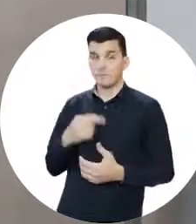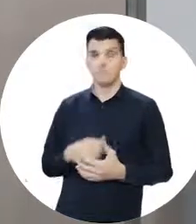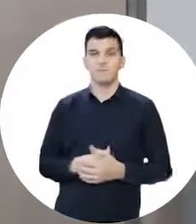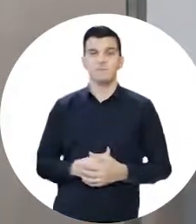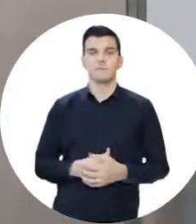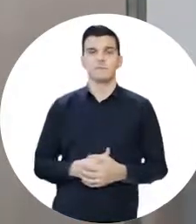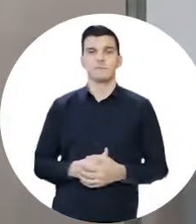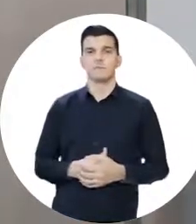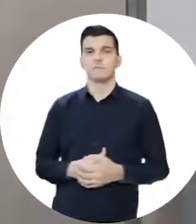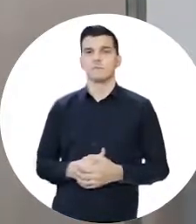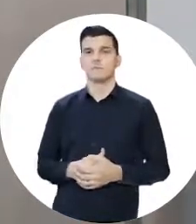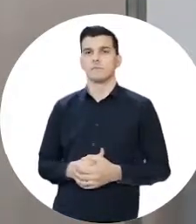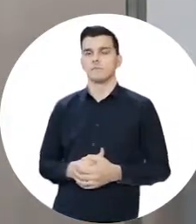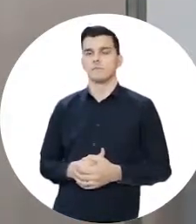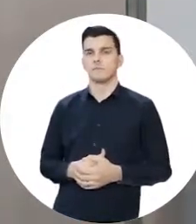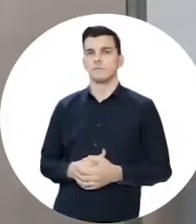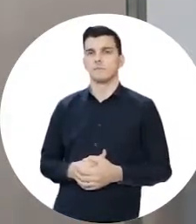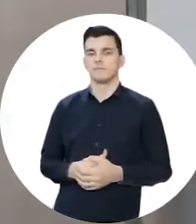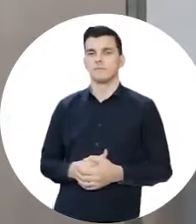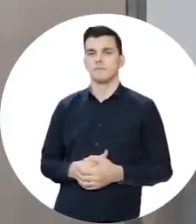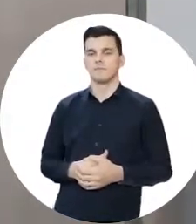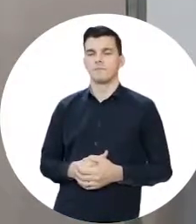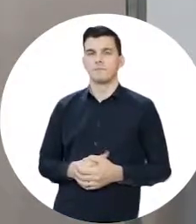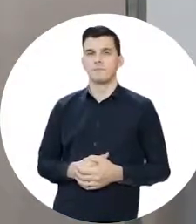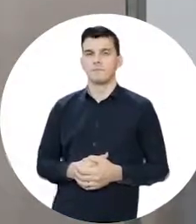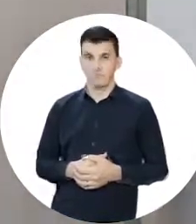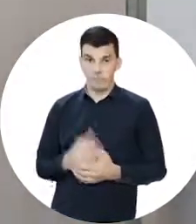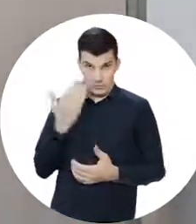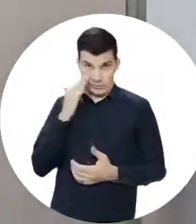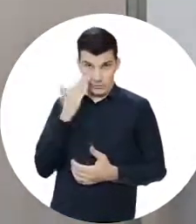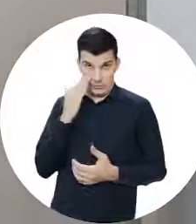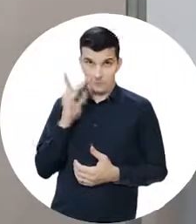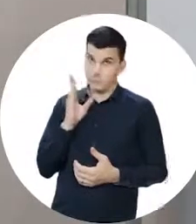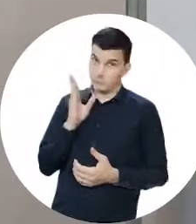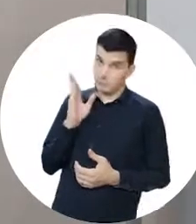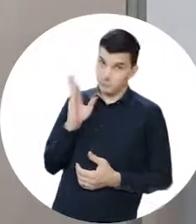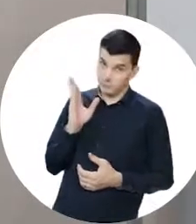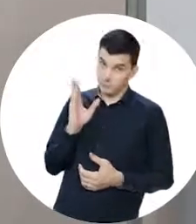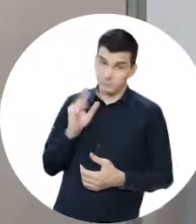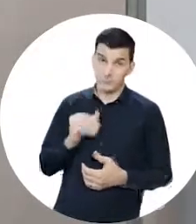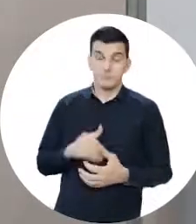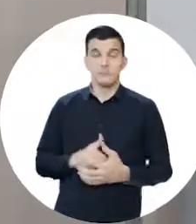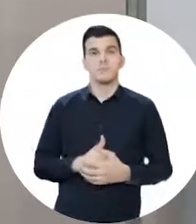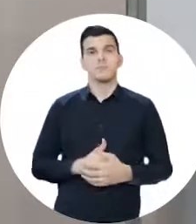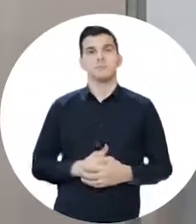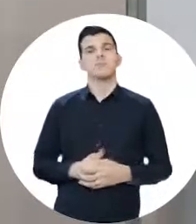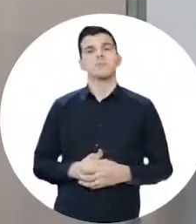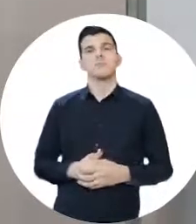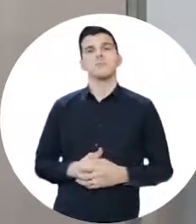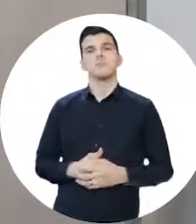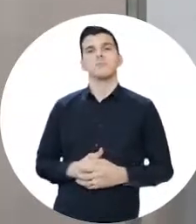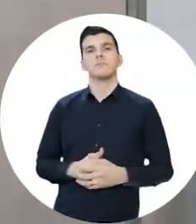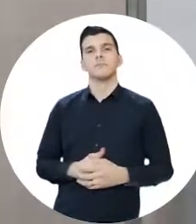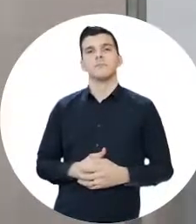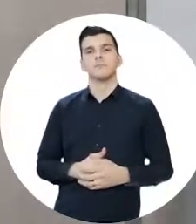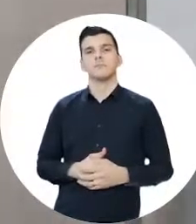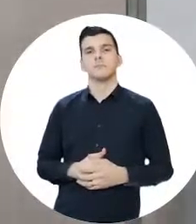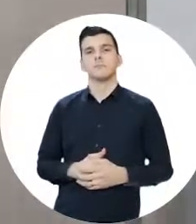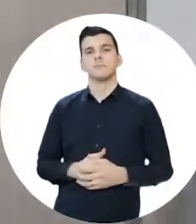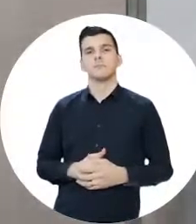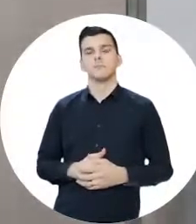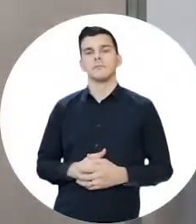que a densidade vezes o volume dessa solução. Massa de solução é igual.